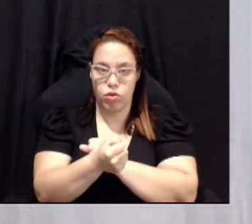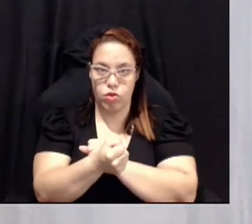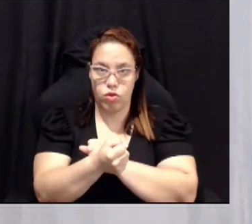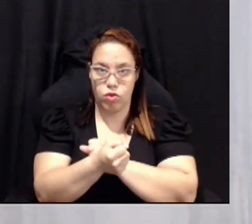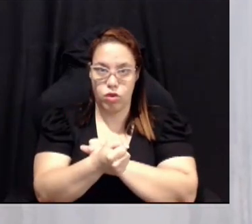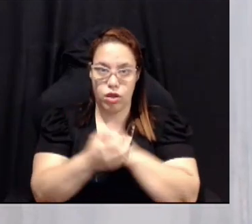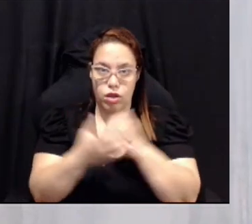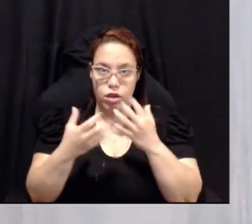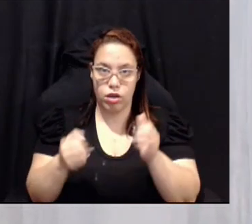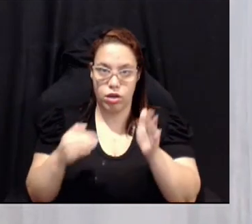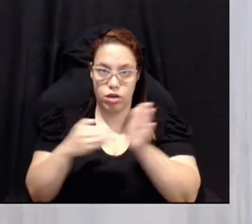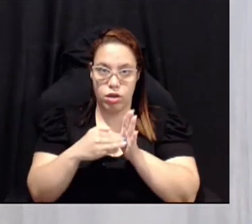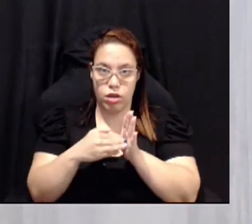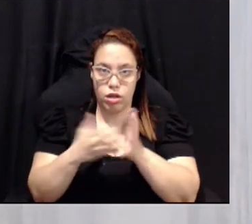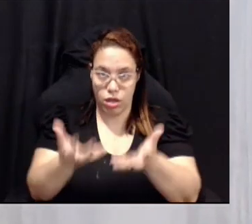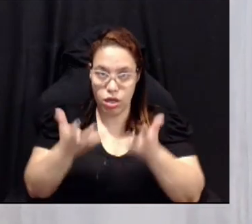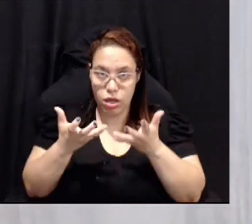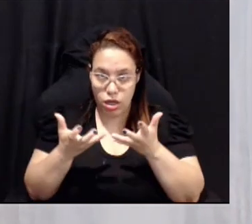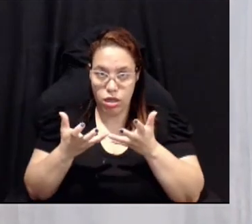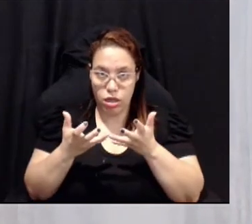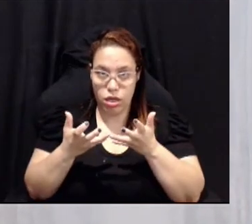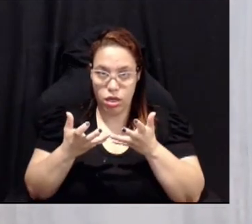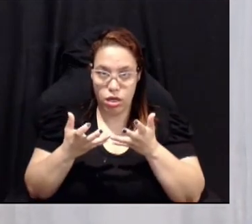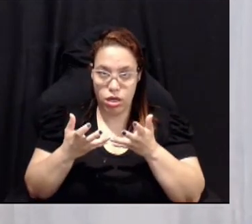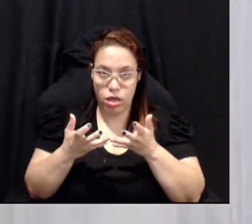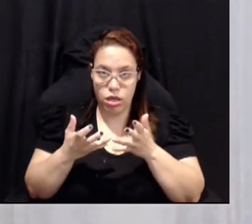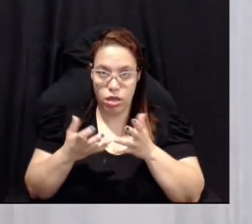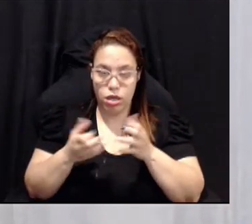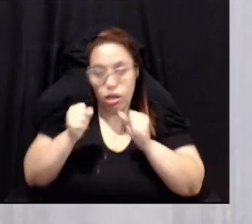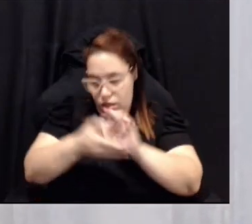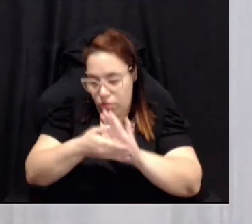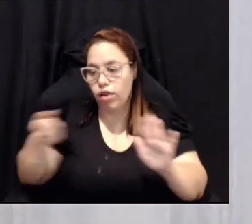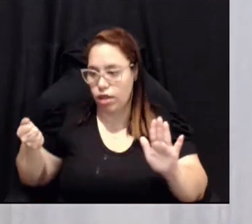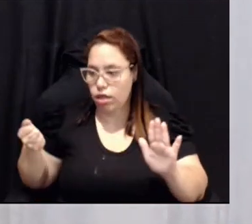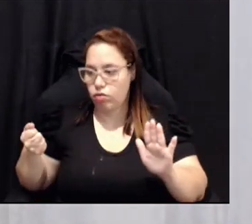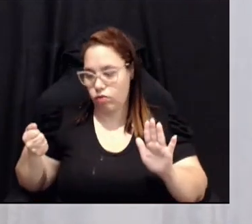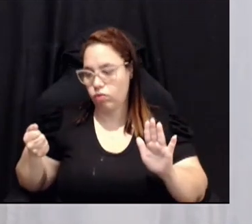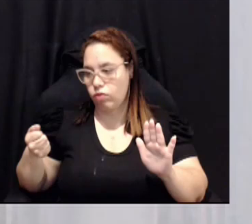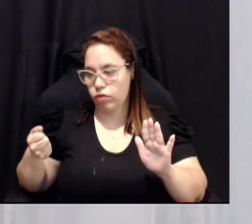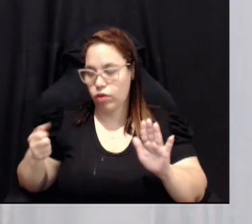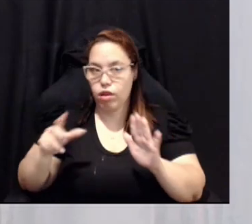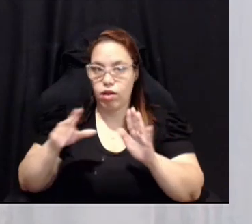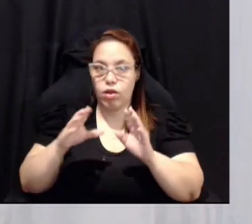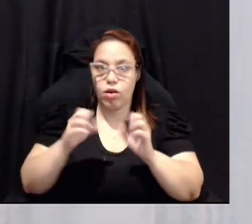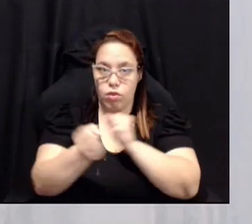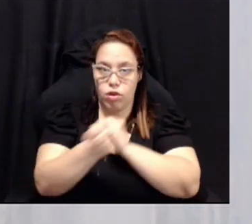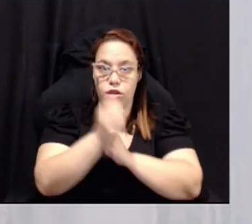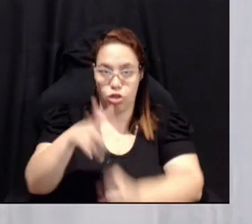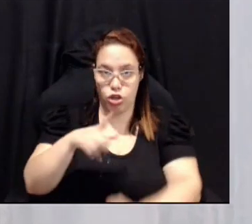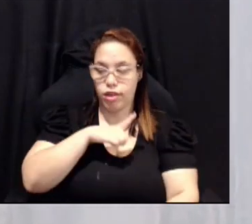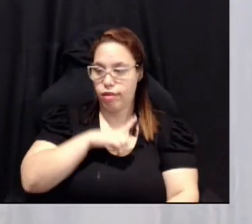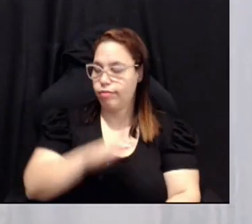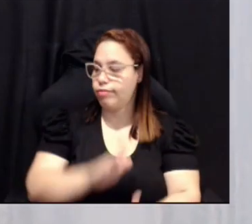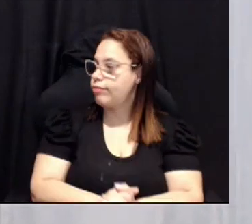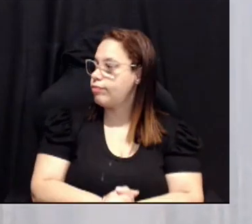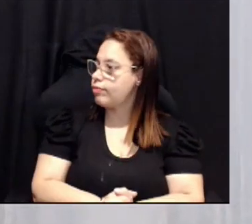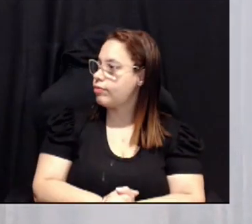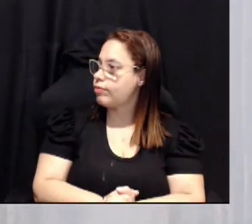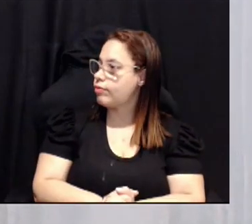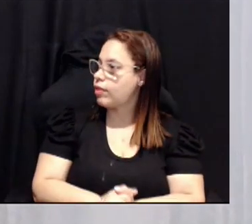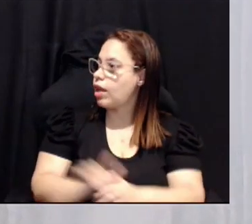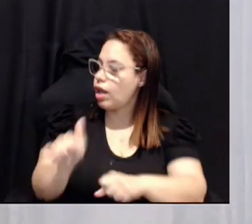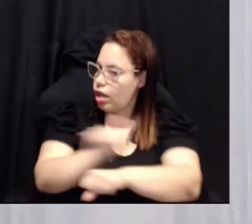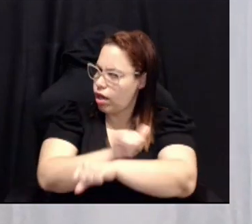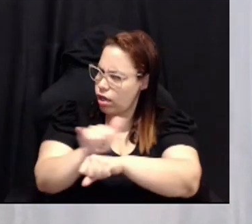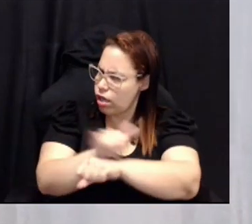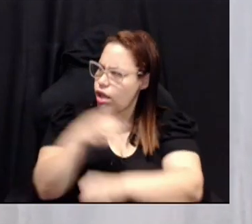no valor que ele quer, ele também vai sair para proteger esse ganho que ele já teve. A estratégia também é importante, né,